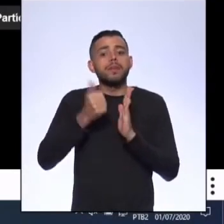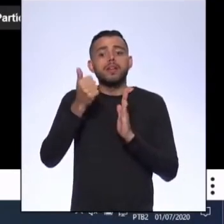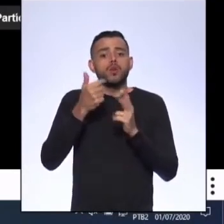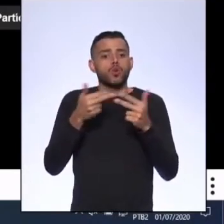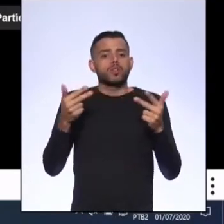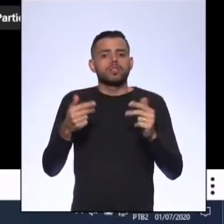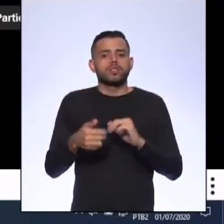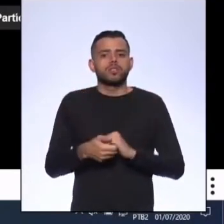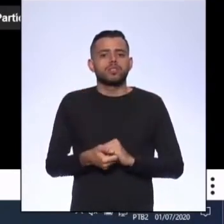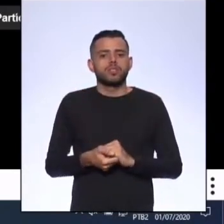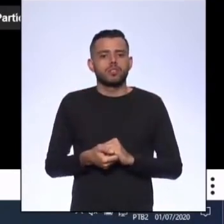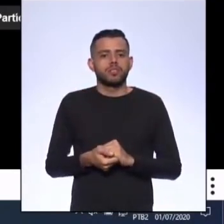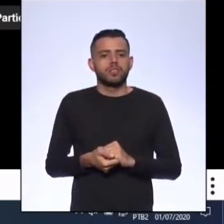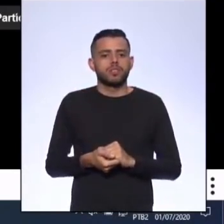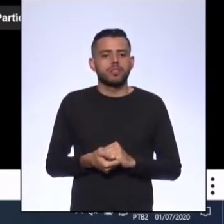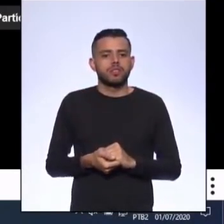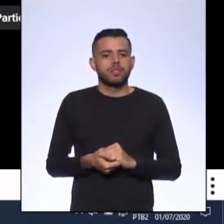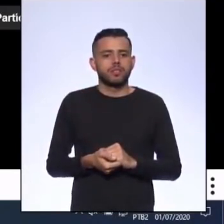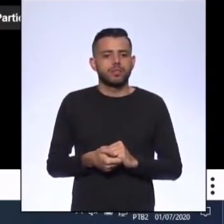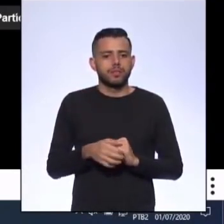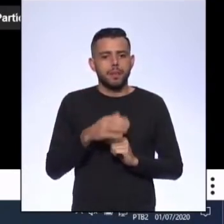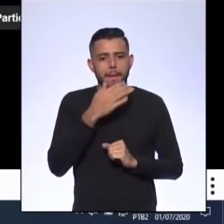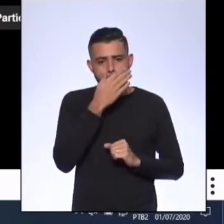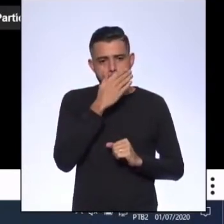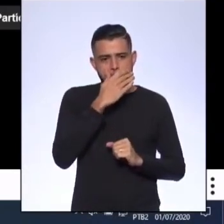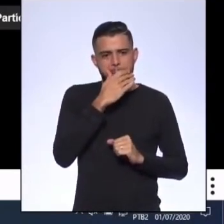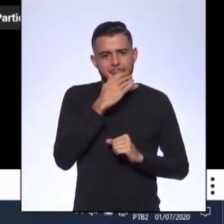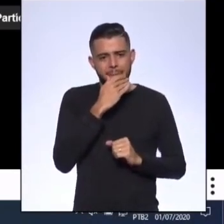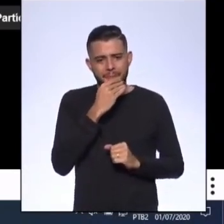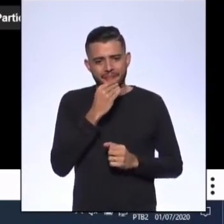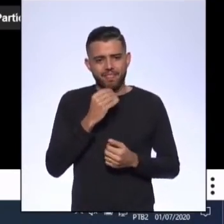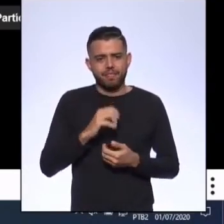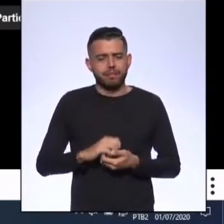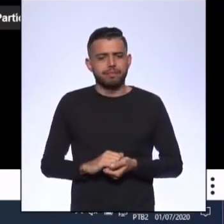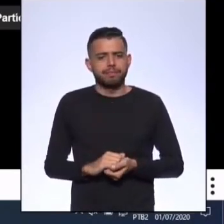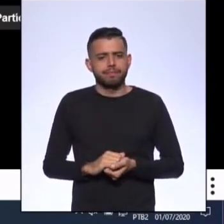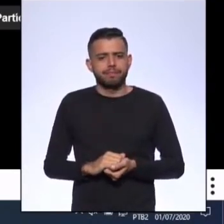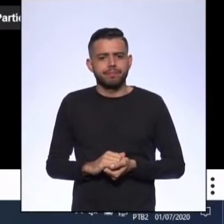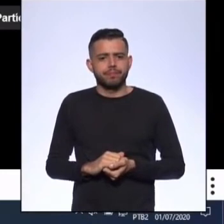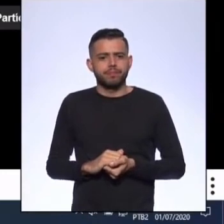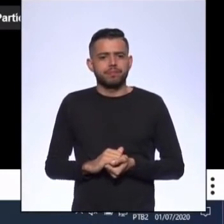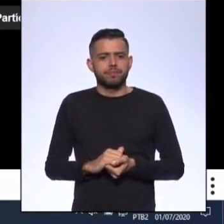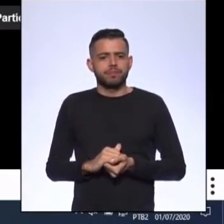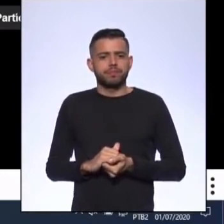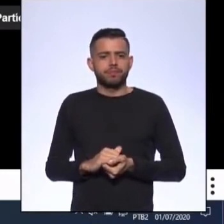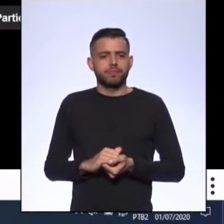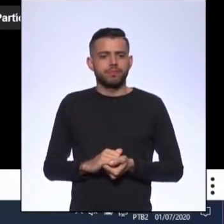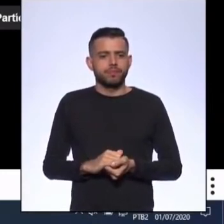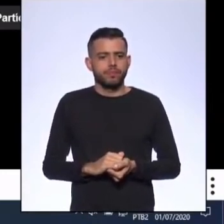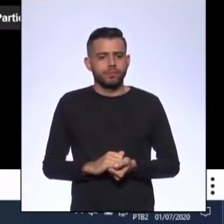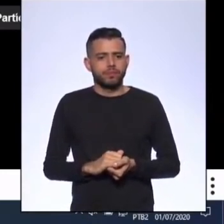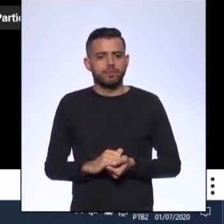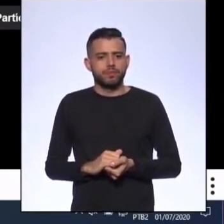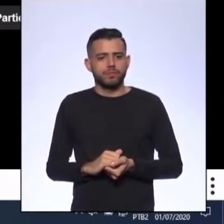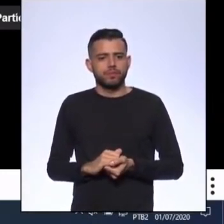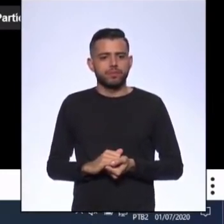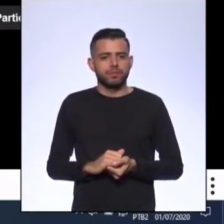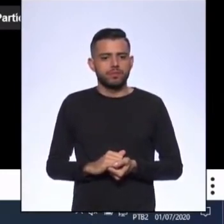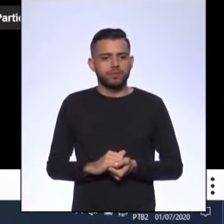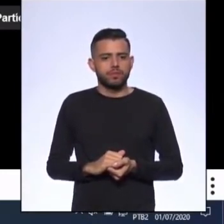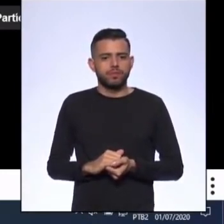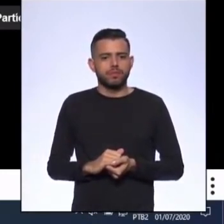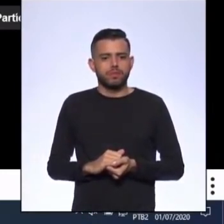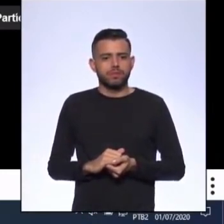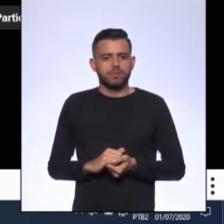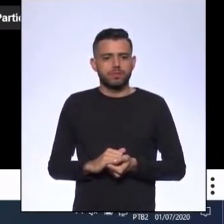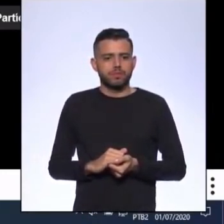deixa eu colocar a volta para cá de novo. Deixa eu diminuir a energia interna aqui um pouquinho. Fornecer aqui, né? Vou retirar um pouquinho de energia aqui do sistema.